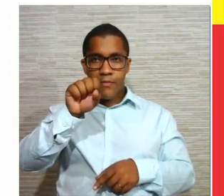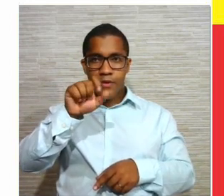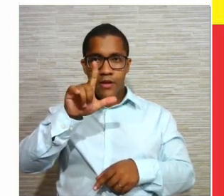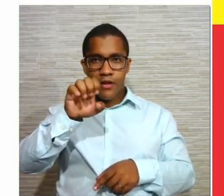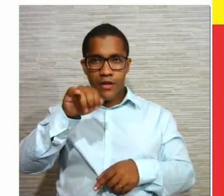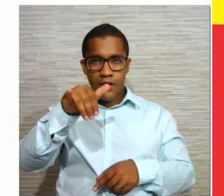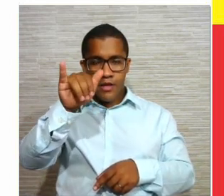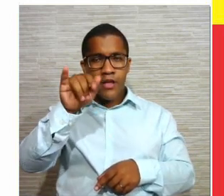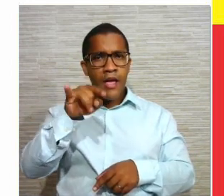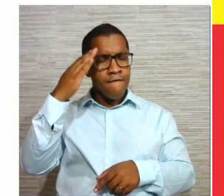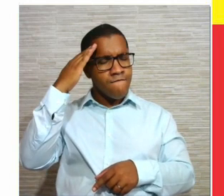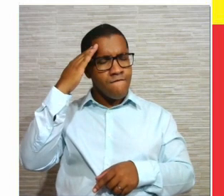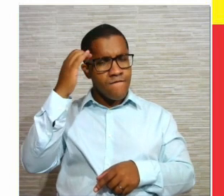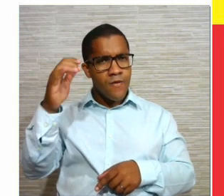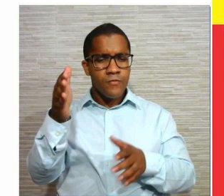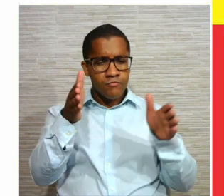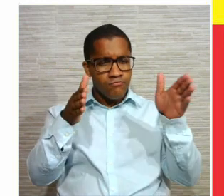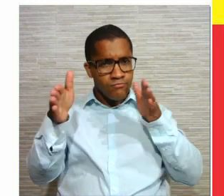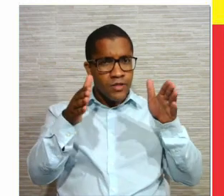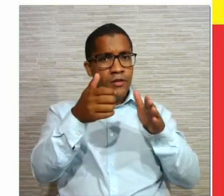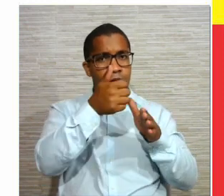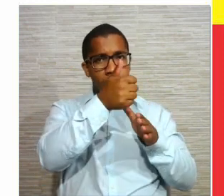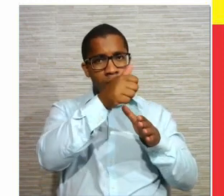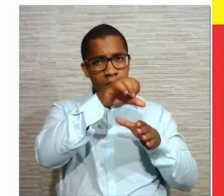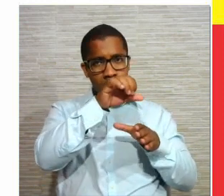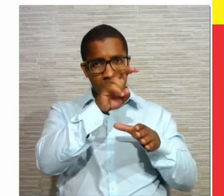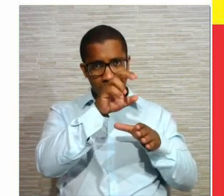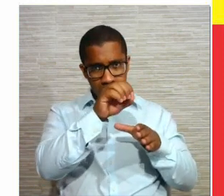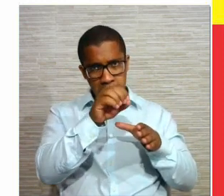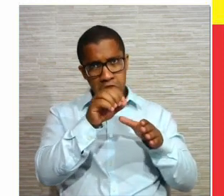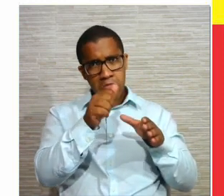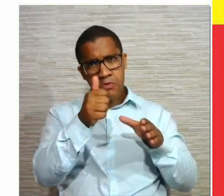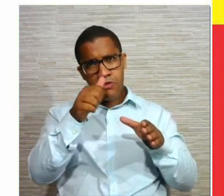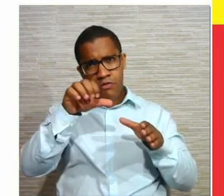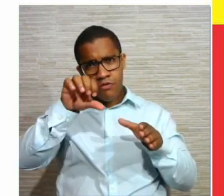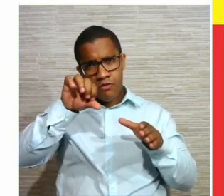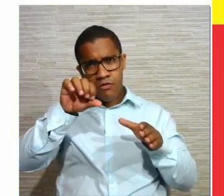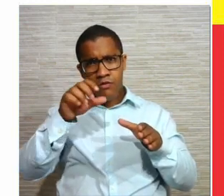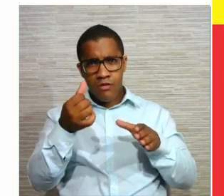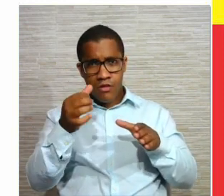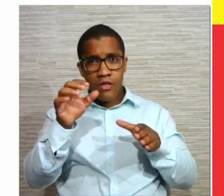de 50 e 60. Era chegada a vez da minoria,